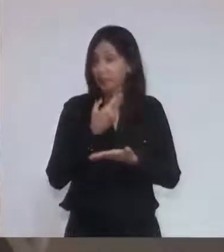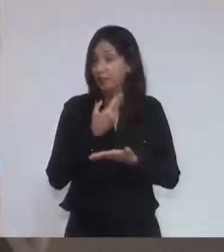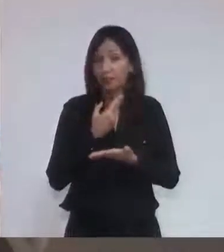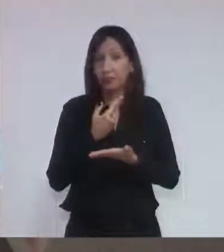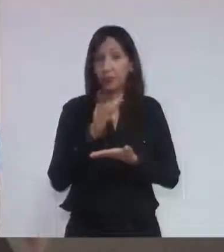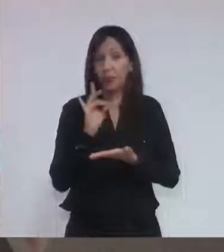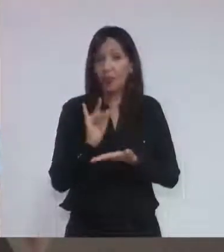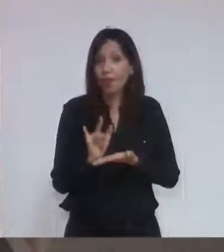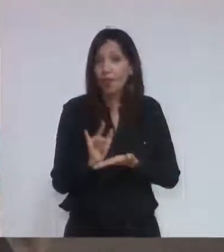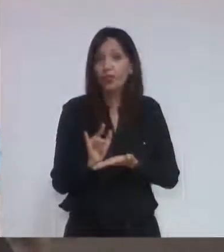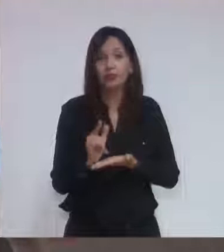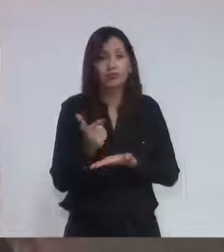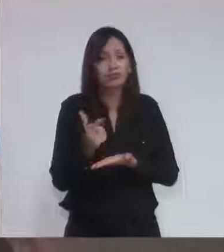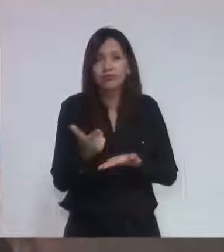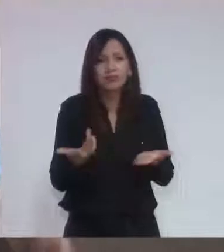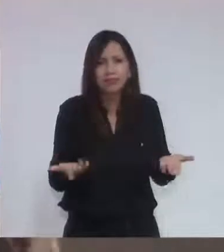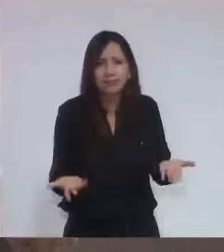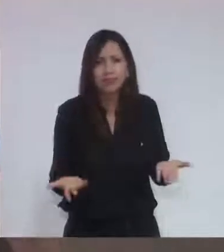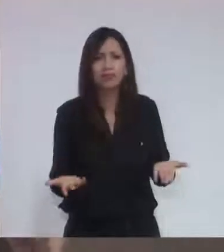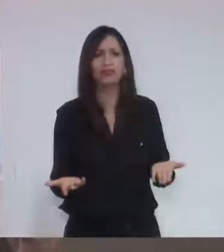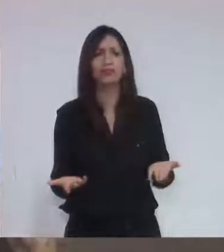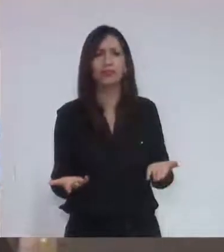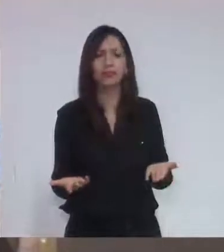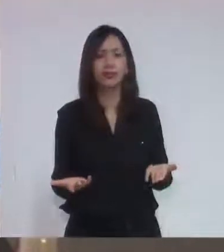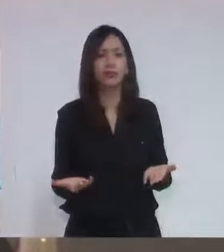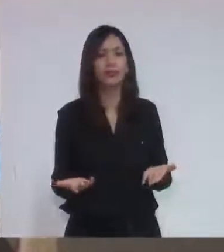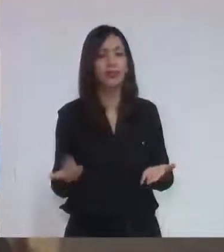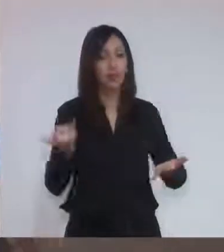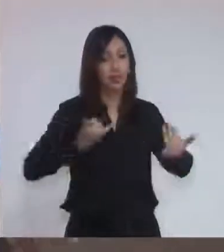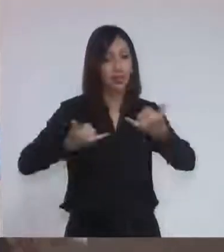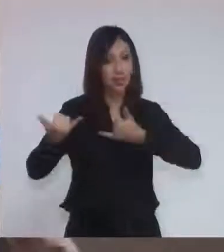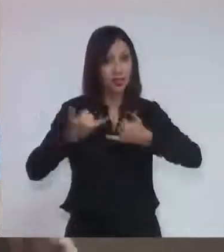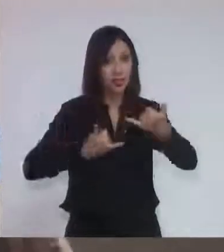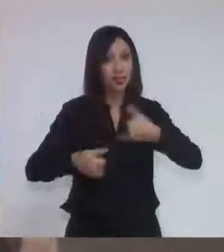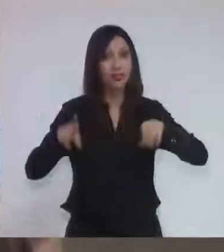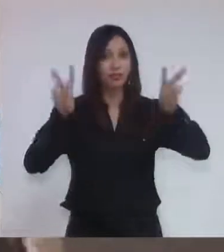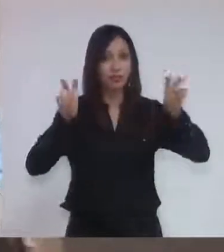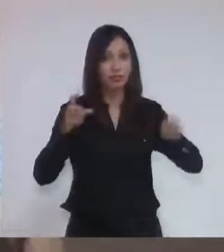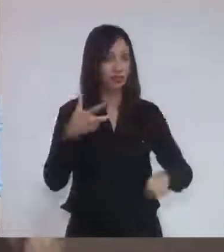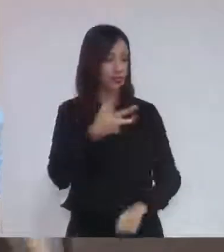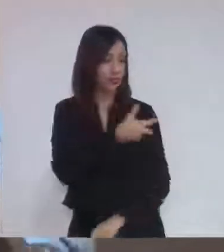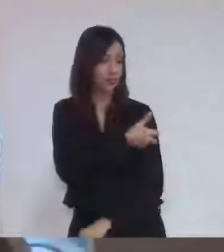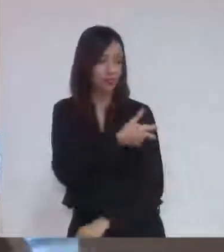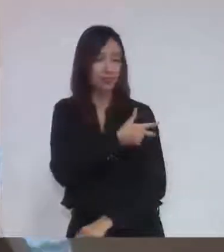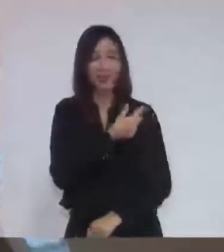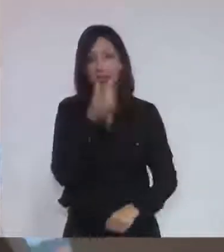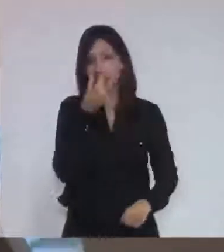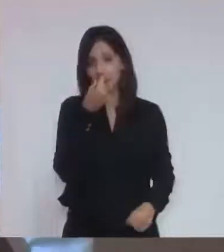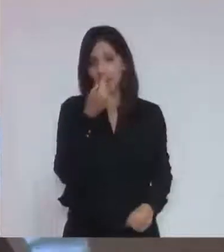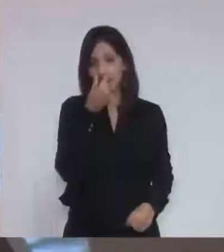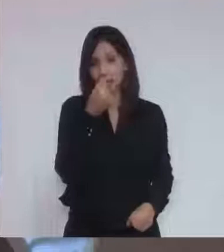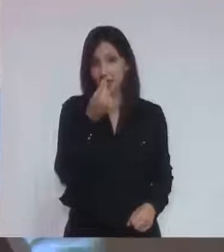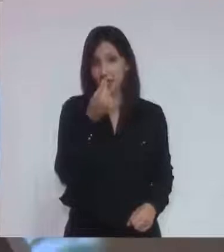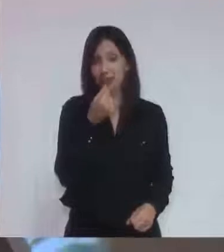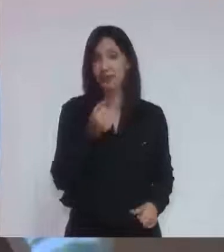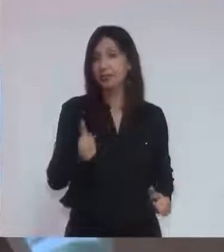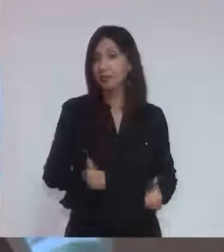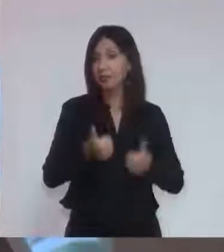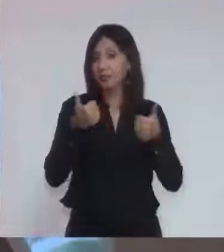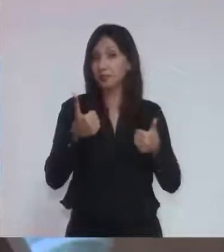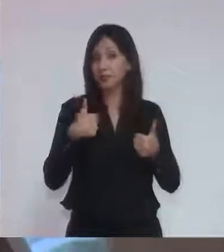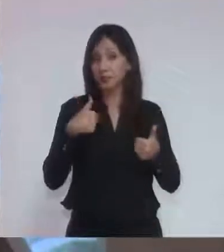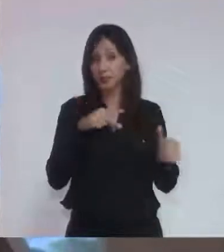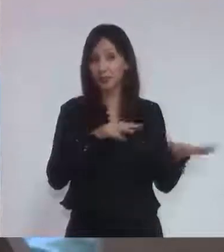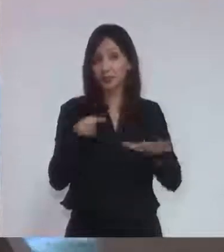ponto positivo deste final de semana, também me chegou a informação da questão da vacinação da gripe. Tem uma melhoria ali que eu vou também